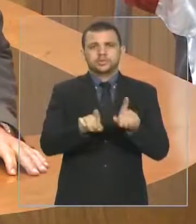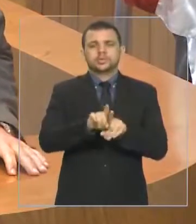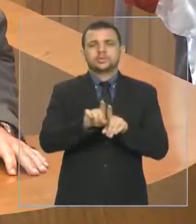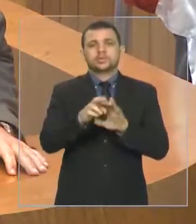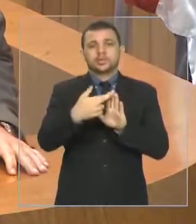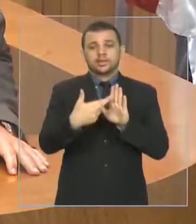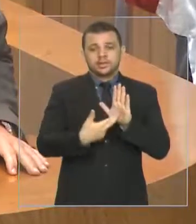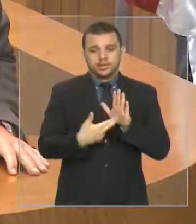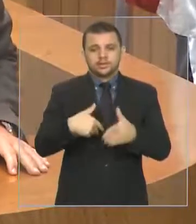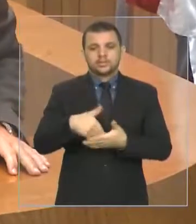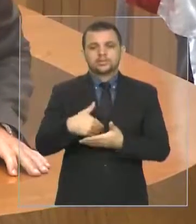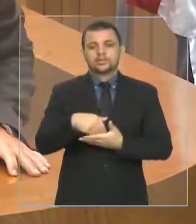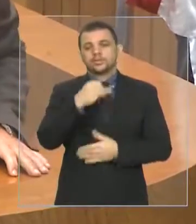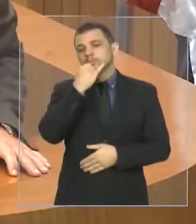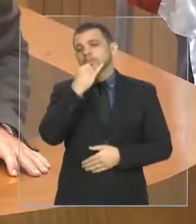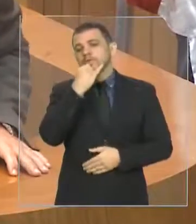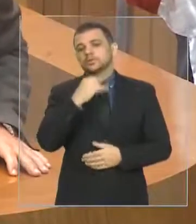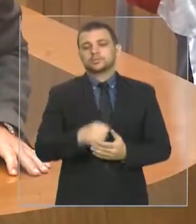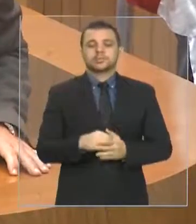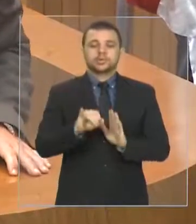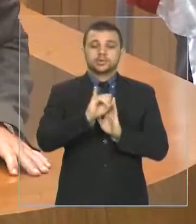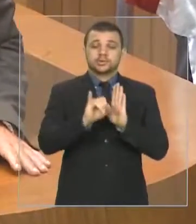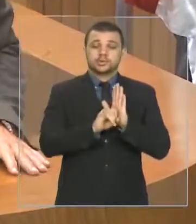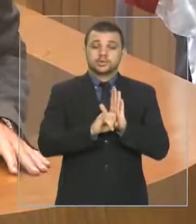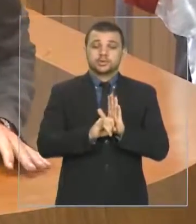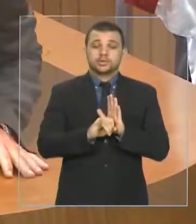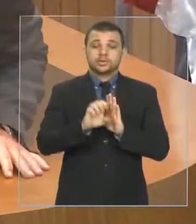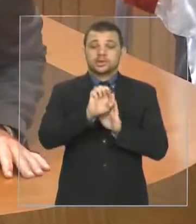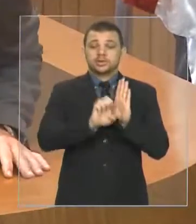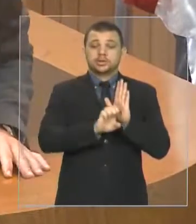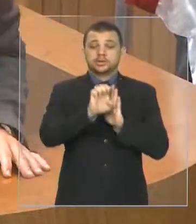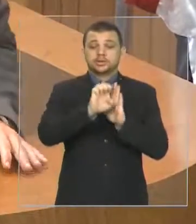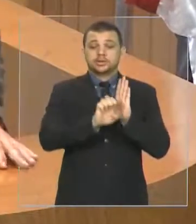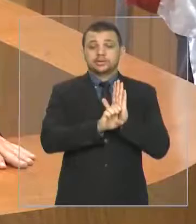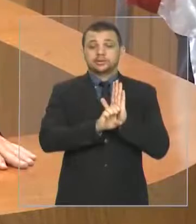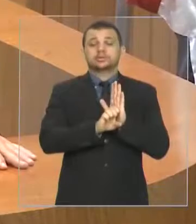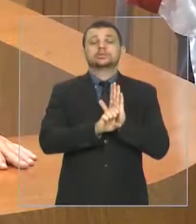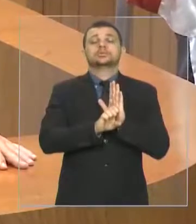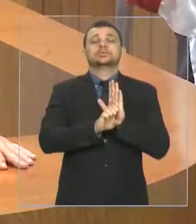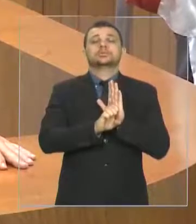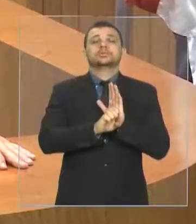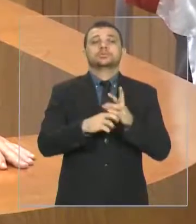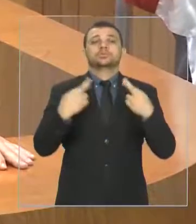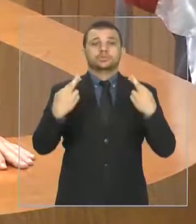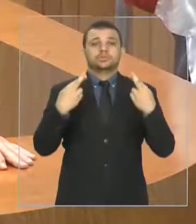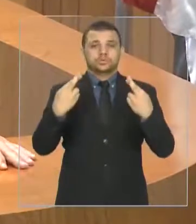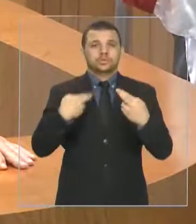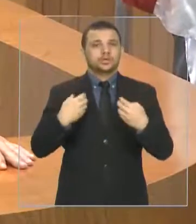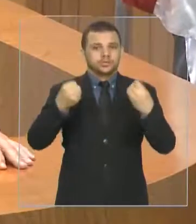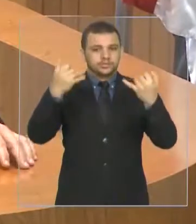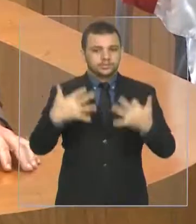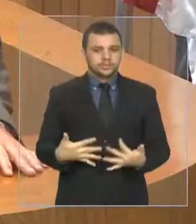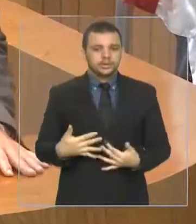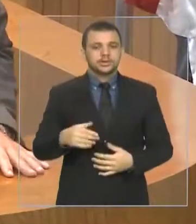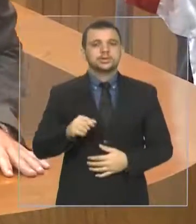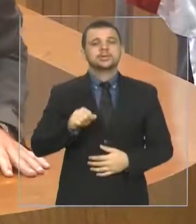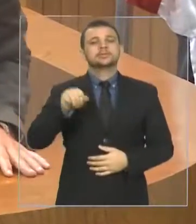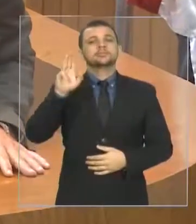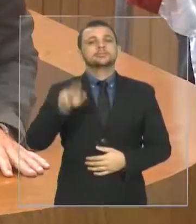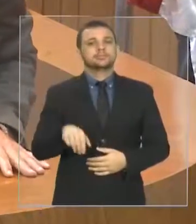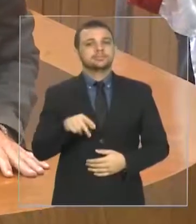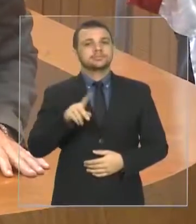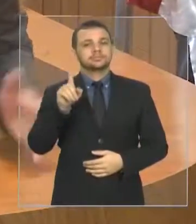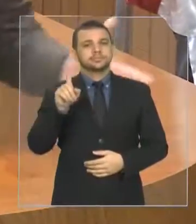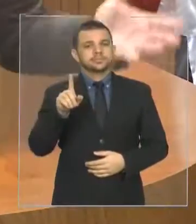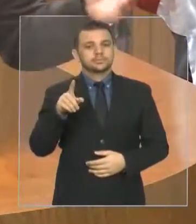futebol. Por exemplo, o estatuto do torcedor. E eu queria aqui abrir um parênteses para dizer que o grande cliente desse negócio chamado futebol, porque o futebol é